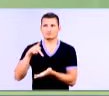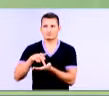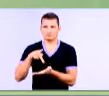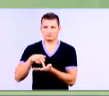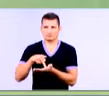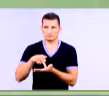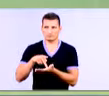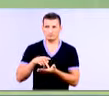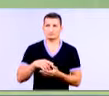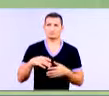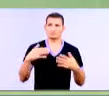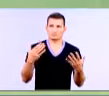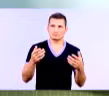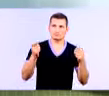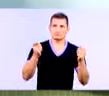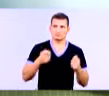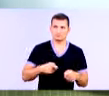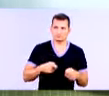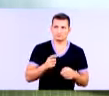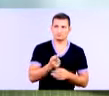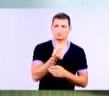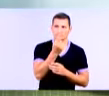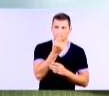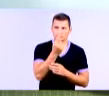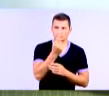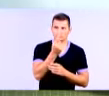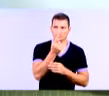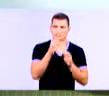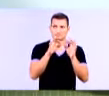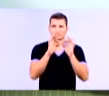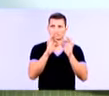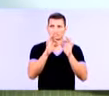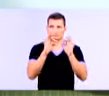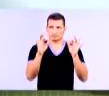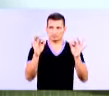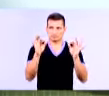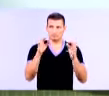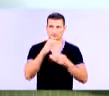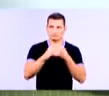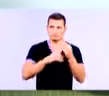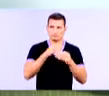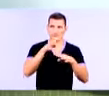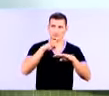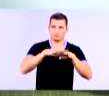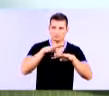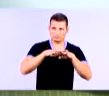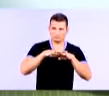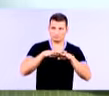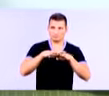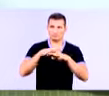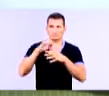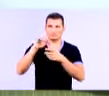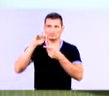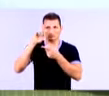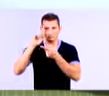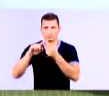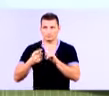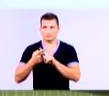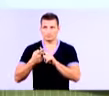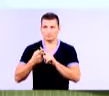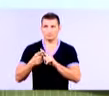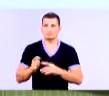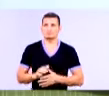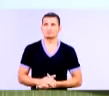é possível, gente, de uma única expressão, eu misturar uma expressão aritmética com uma expressão lógica. Só deixar